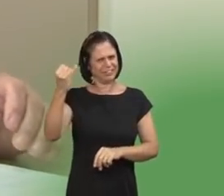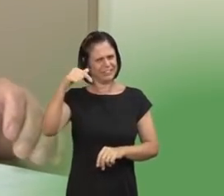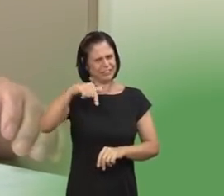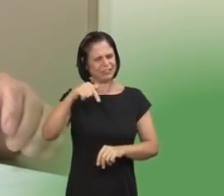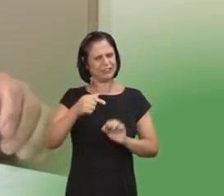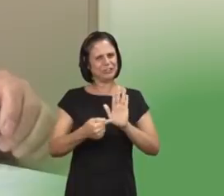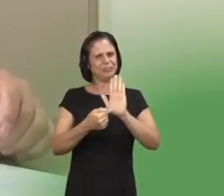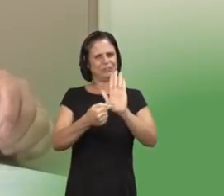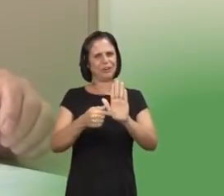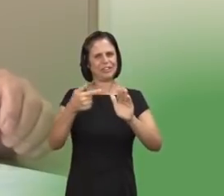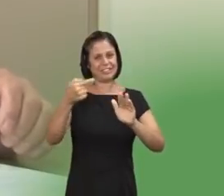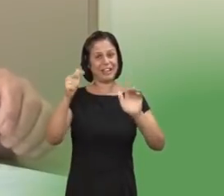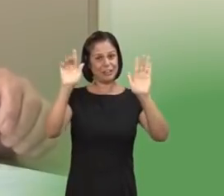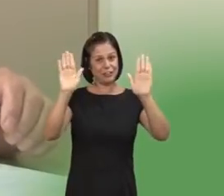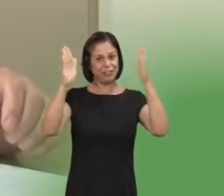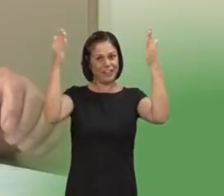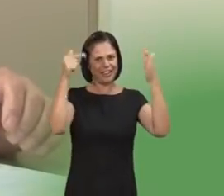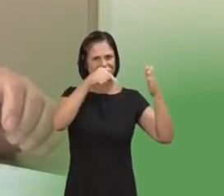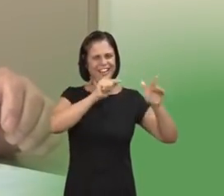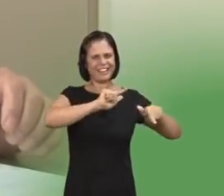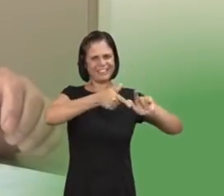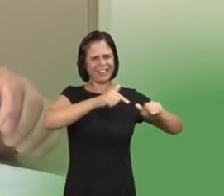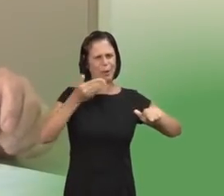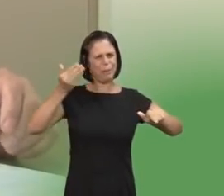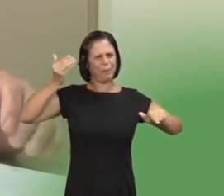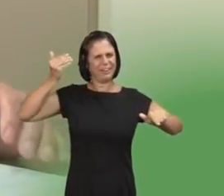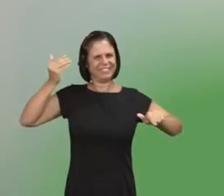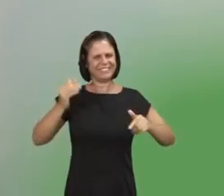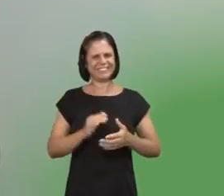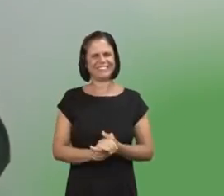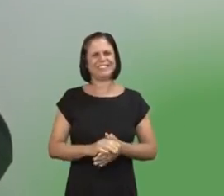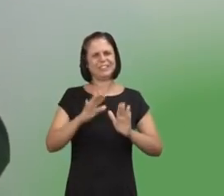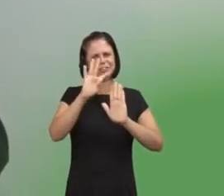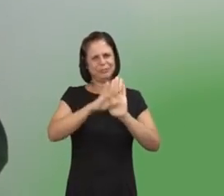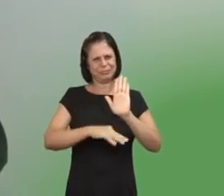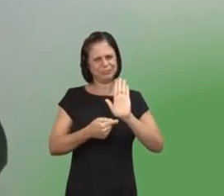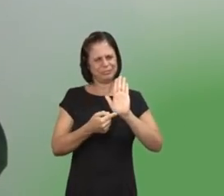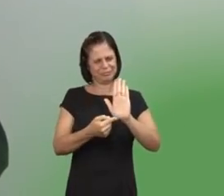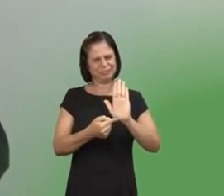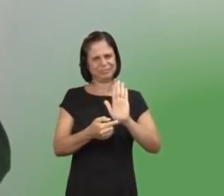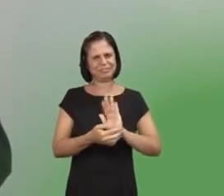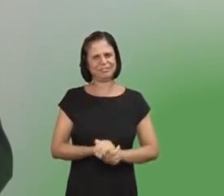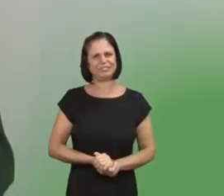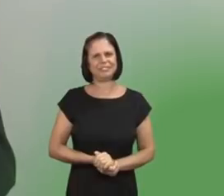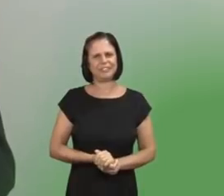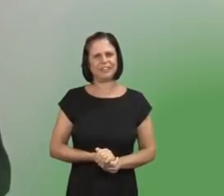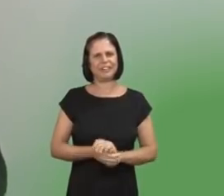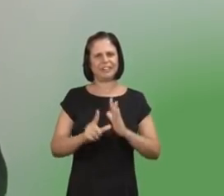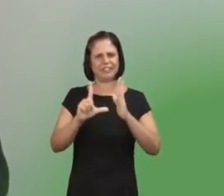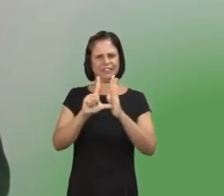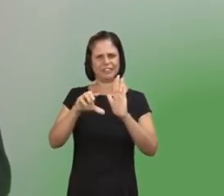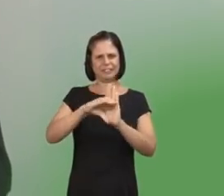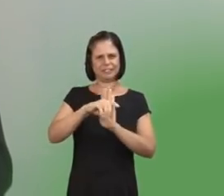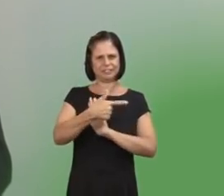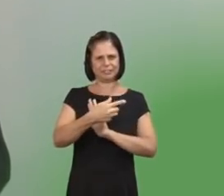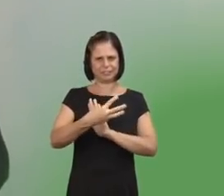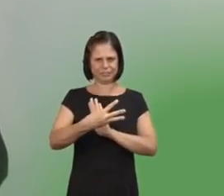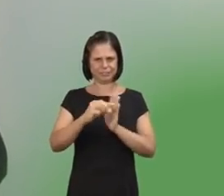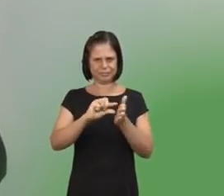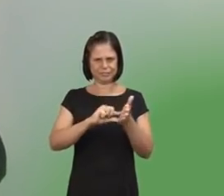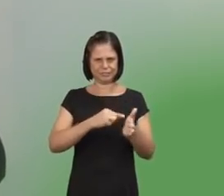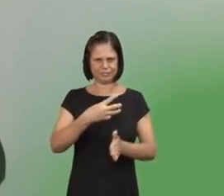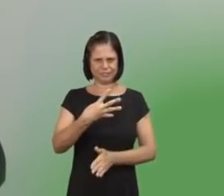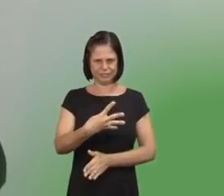importante, sobre as 7 festas de Israel. Glória a Deus. O nosso texto base está em Levítico, capítulo